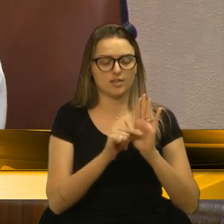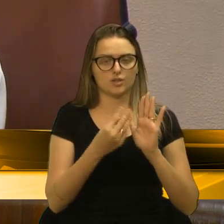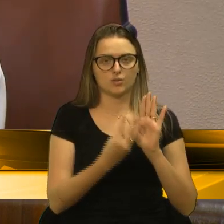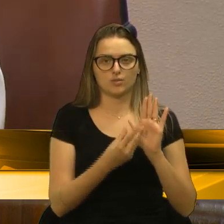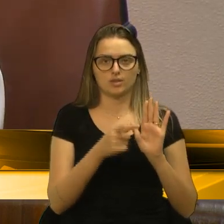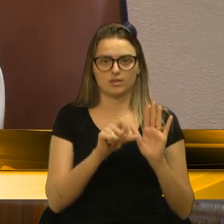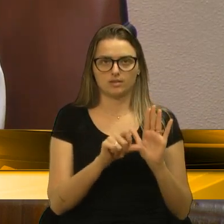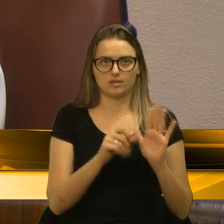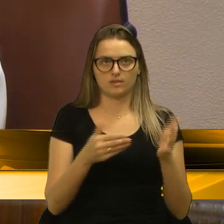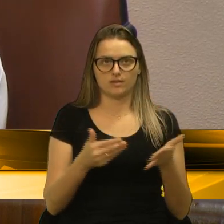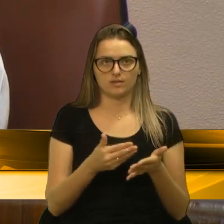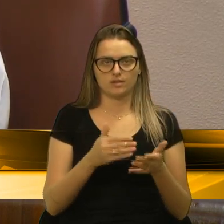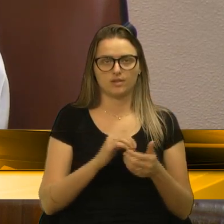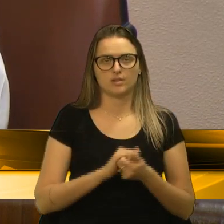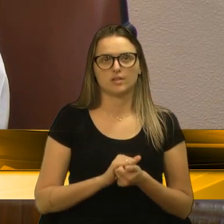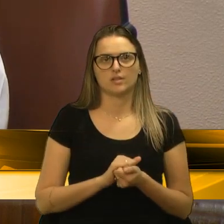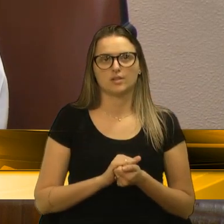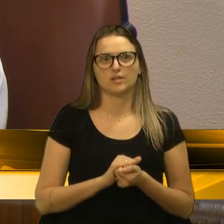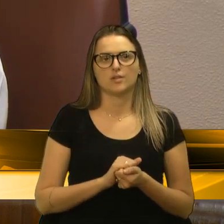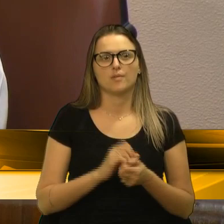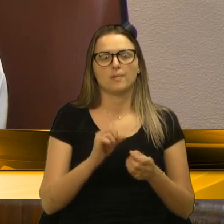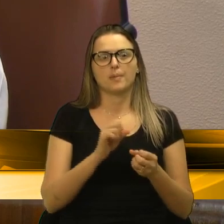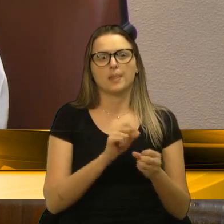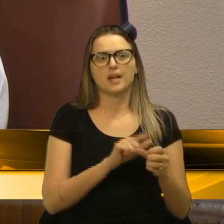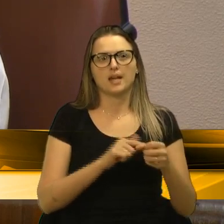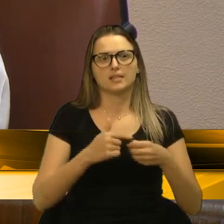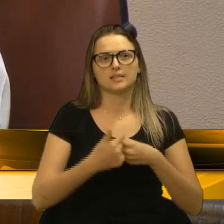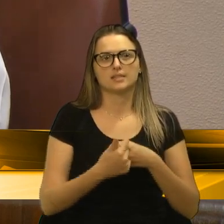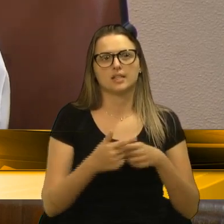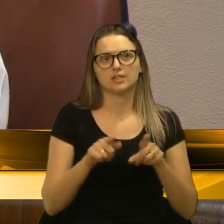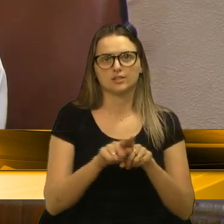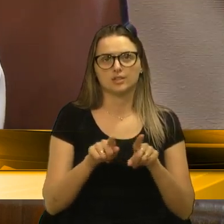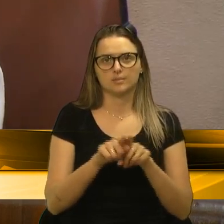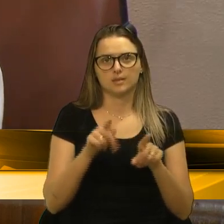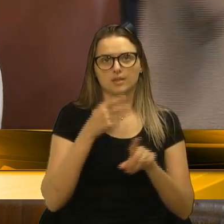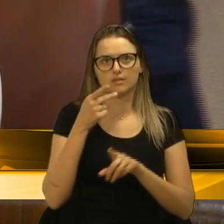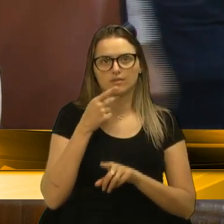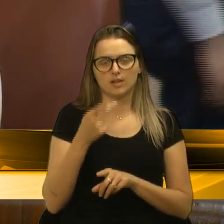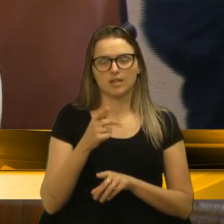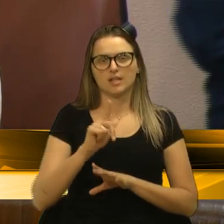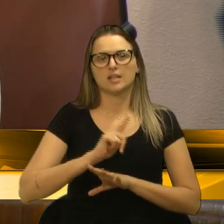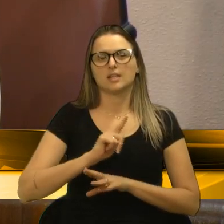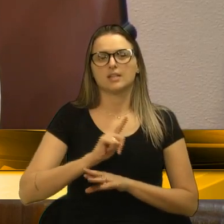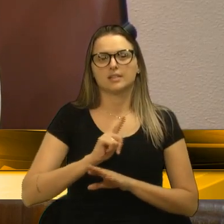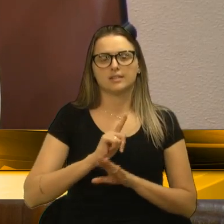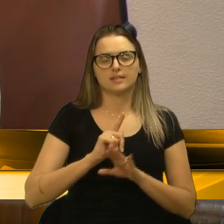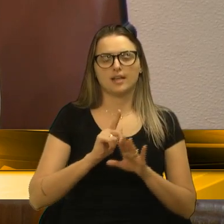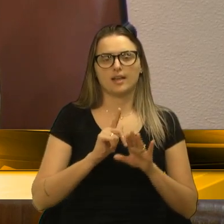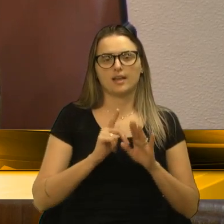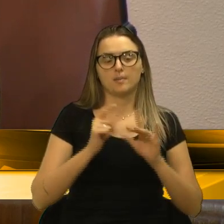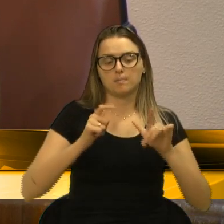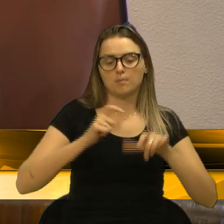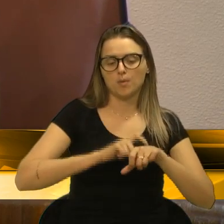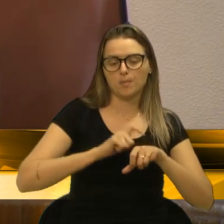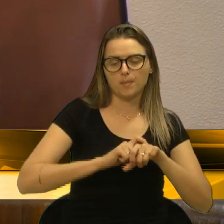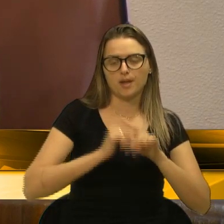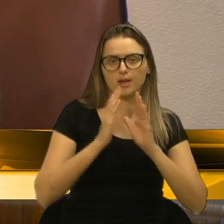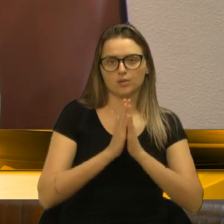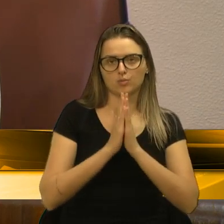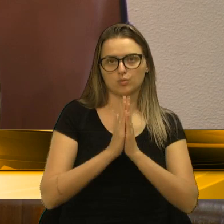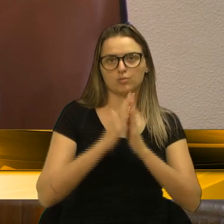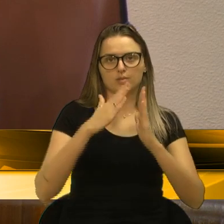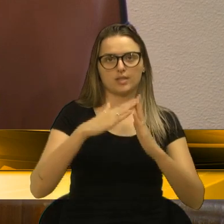39, ao município é vedado estabelecer cultos religiosos ou